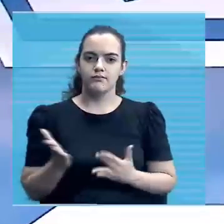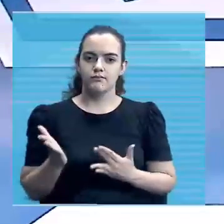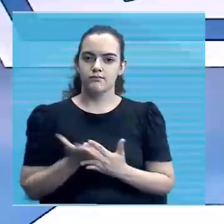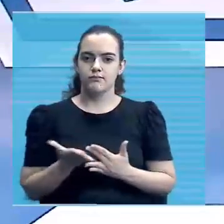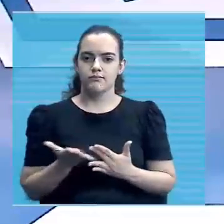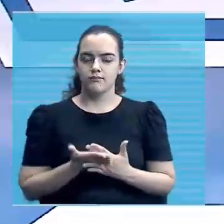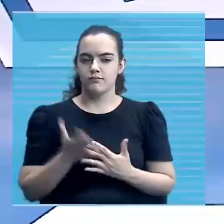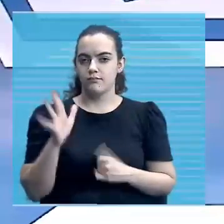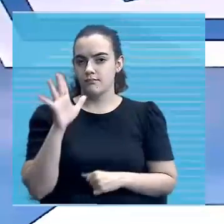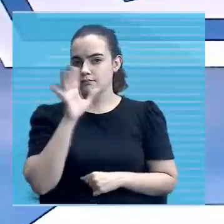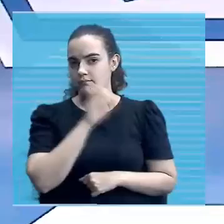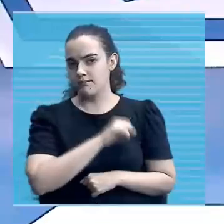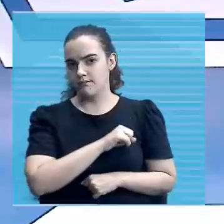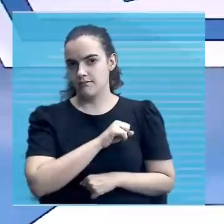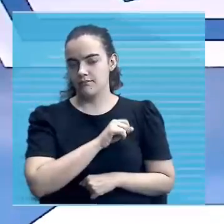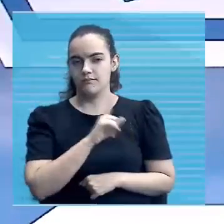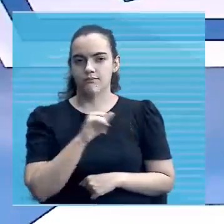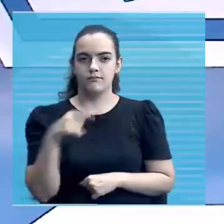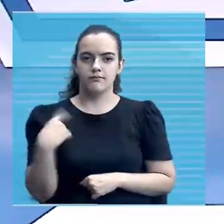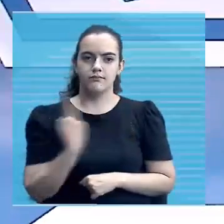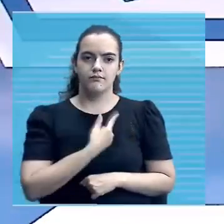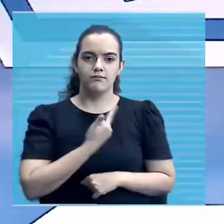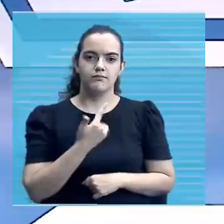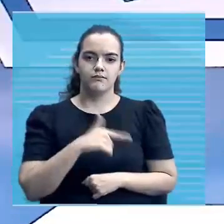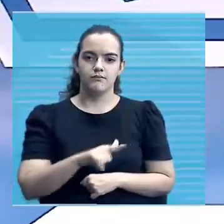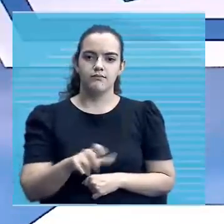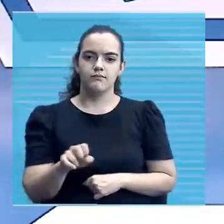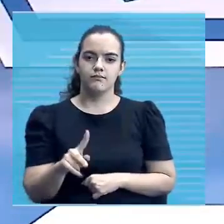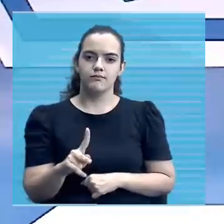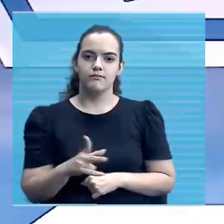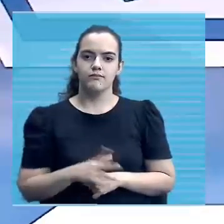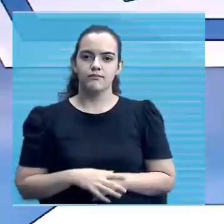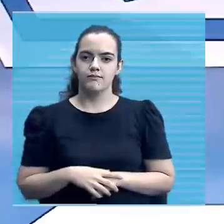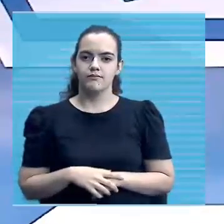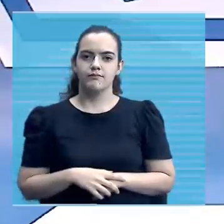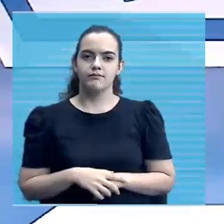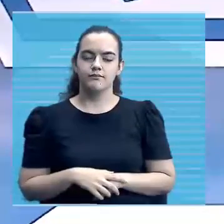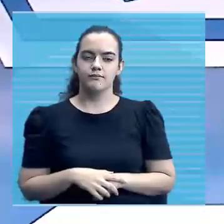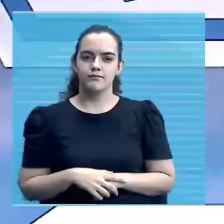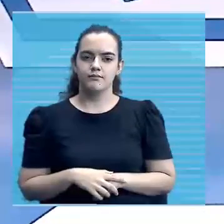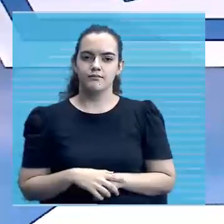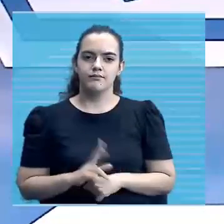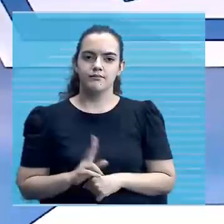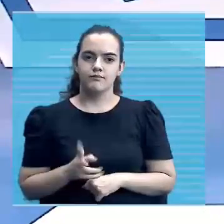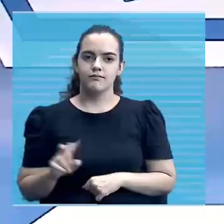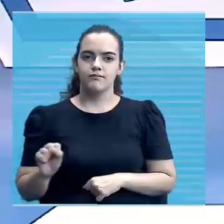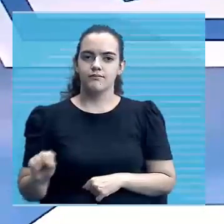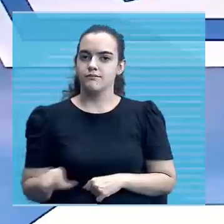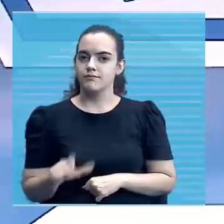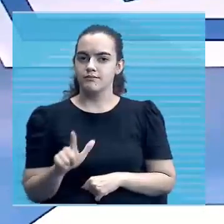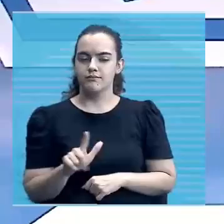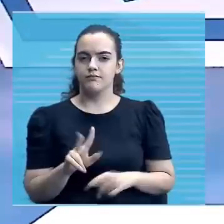rápida para que a gente possa aí continuar a nossa aula, certo? Então, nós trabalhamos tudo sobre sais,